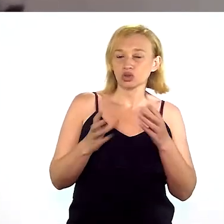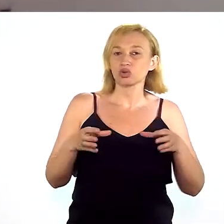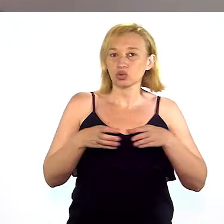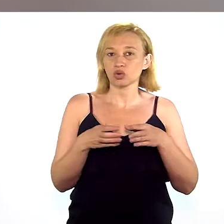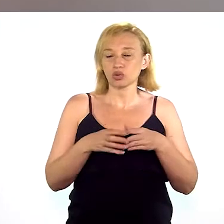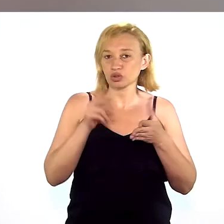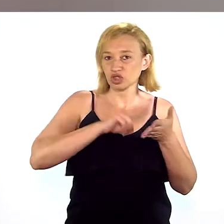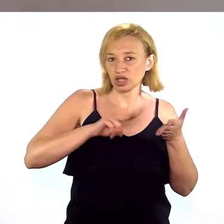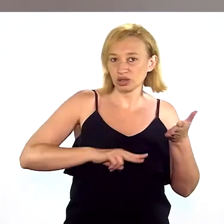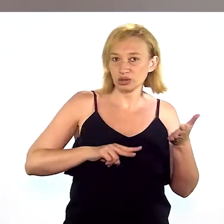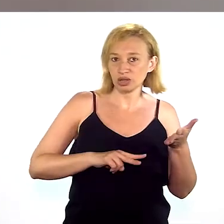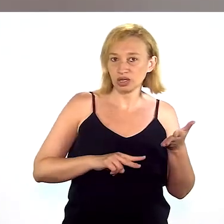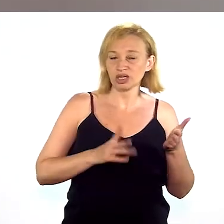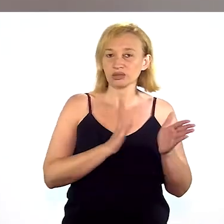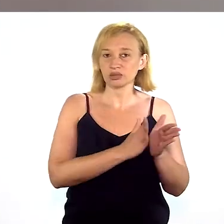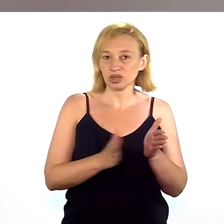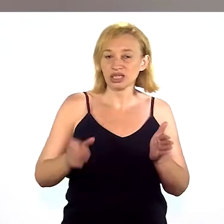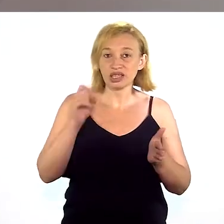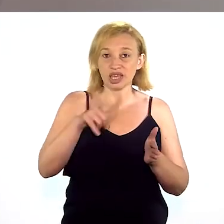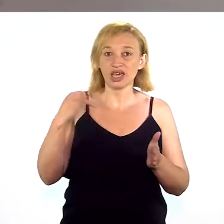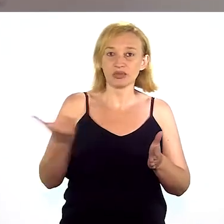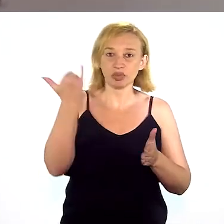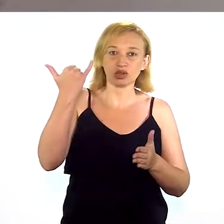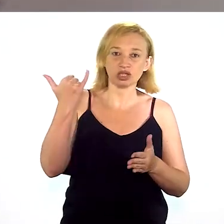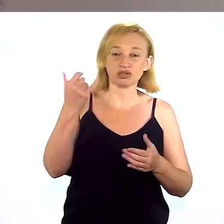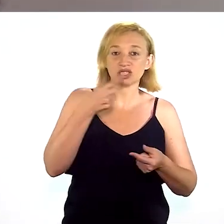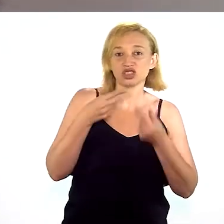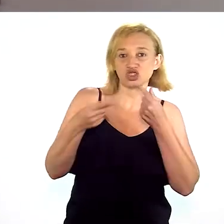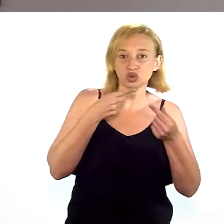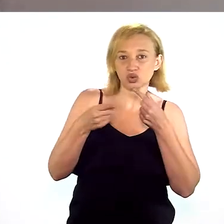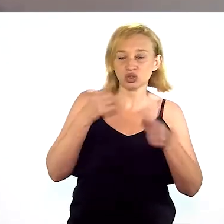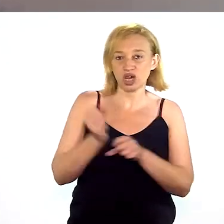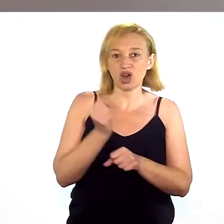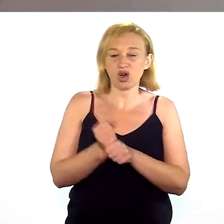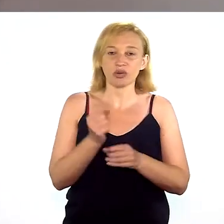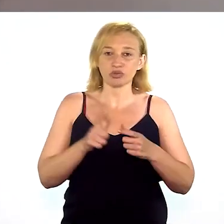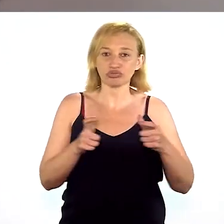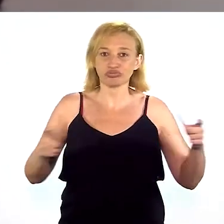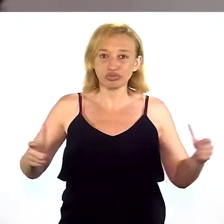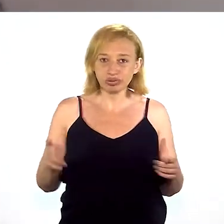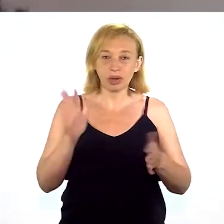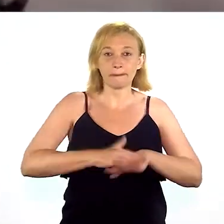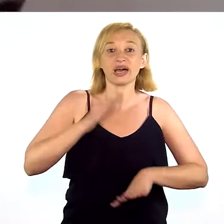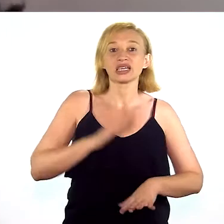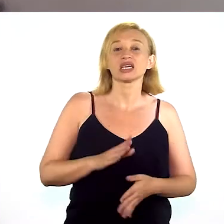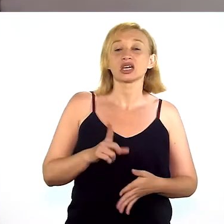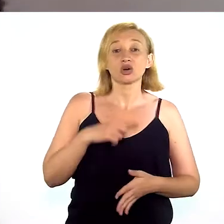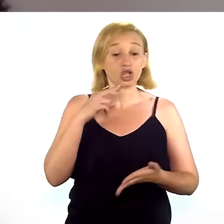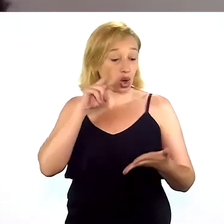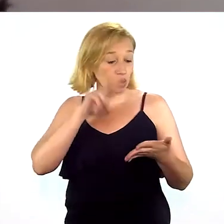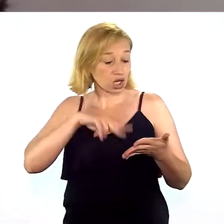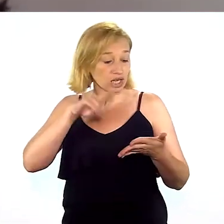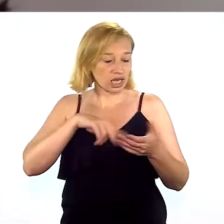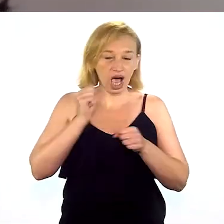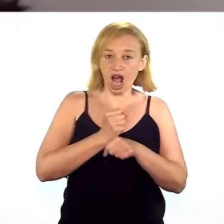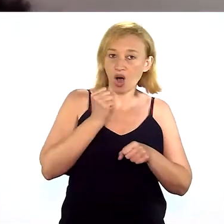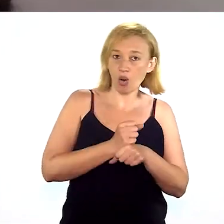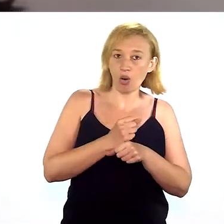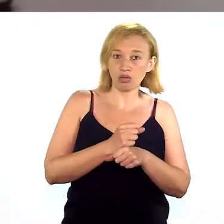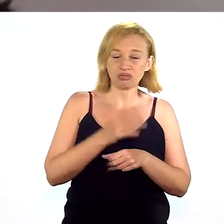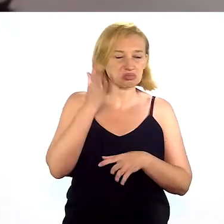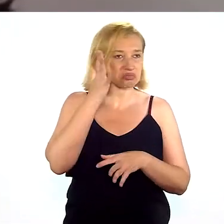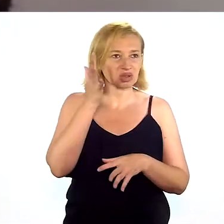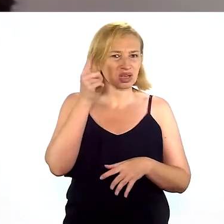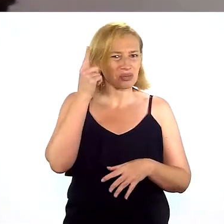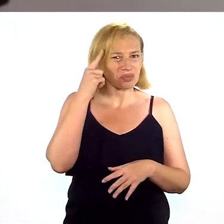foi para discutir em um clube de leitura. Há esse processo também que é muito importante, quando você discute no clube, a obra ela cresce muito mais. Mas quando eu li